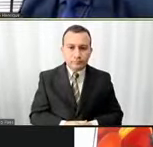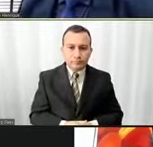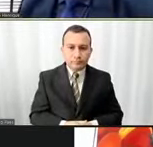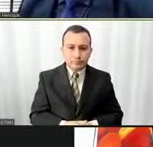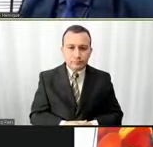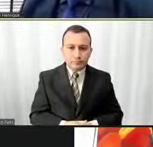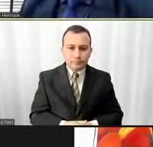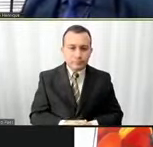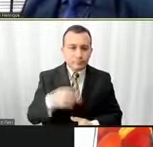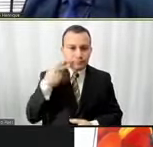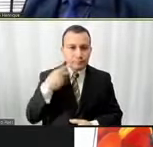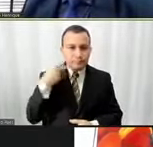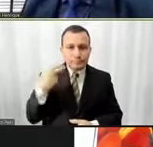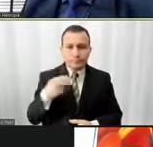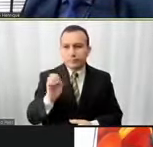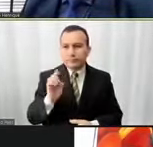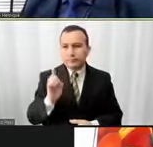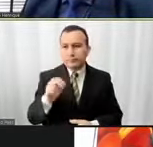É muito grave essa proposta.